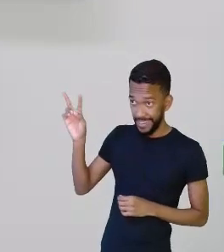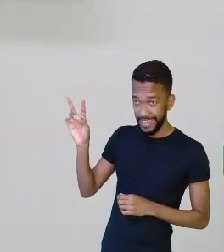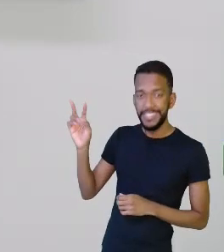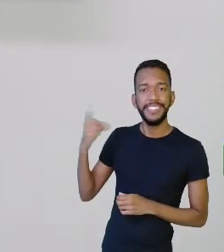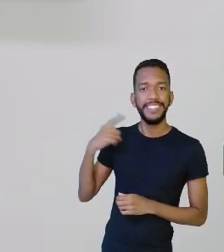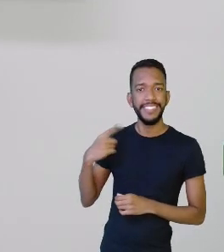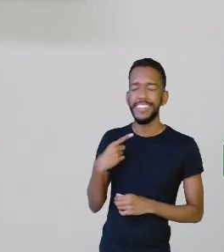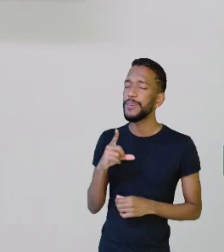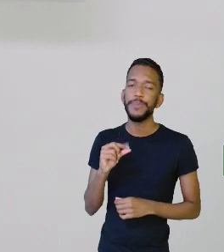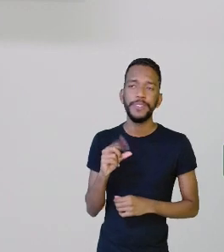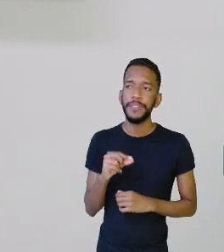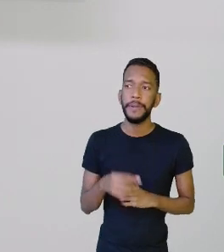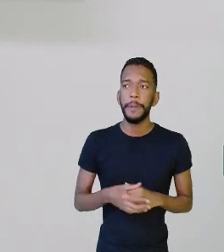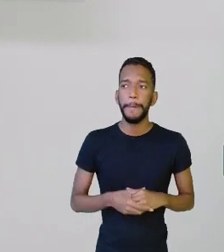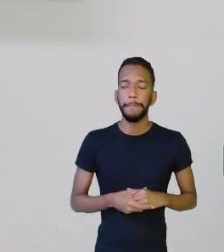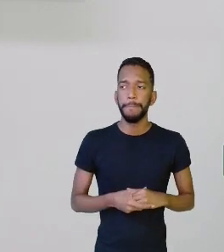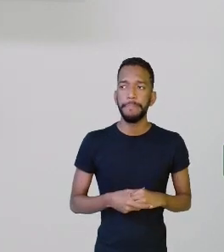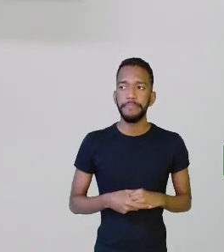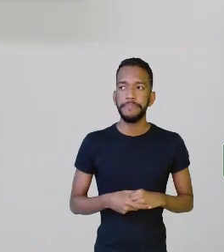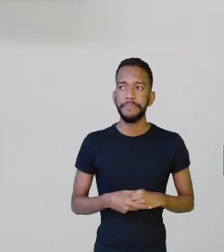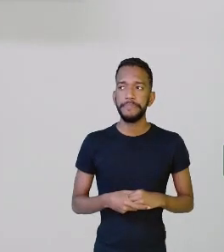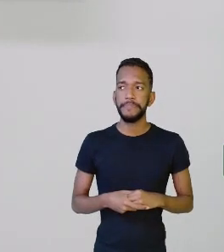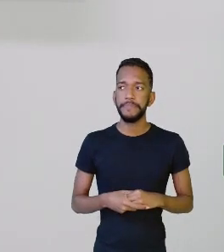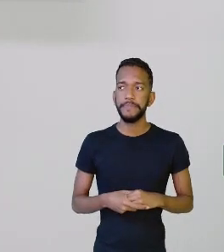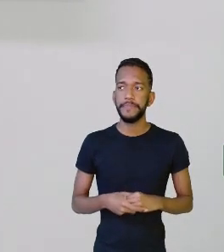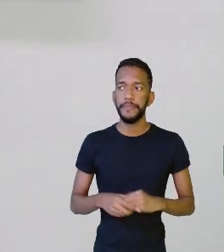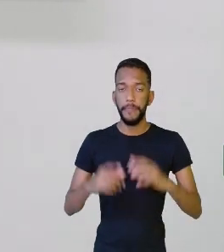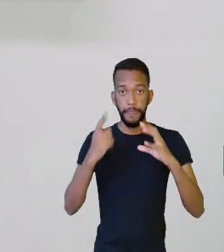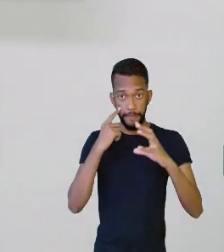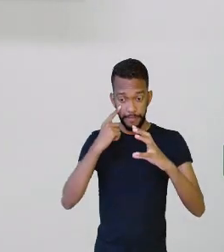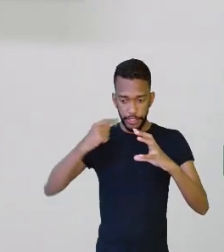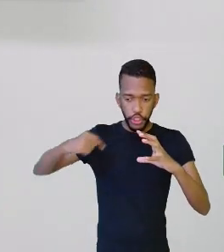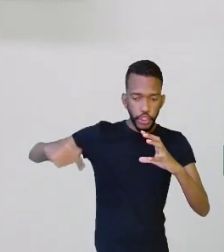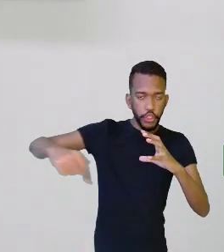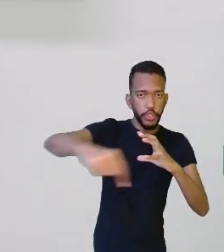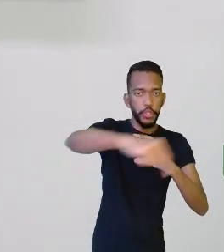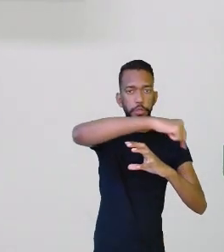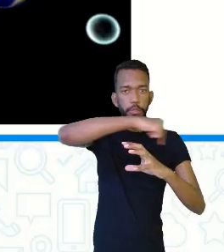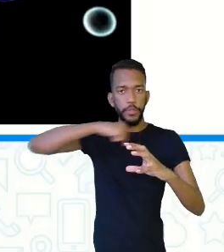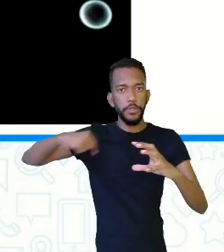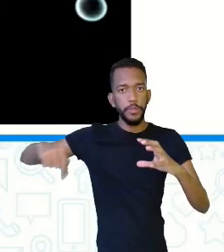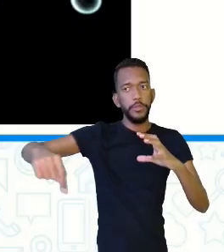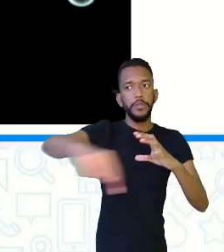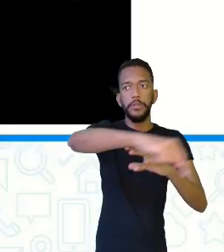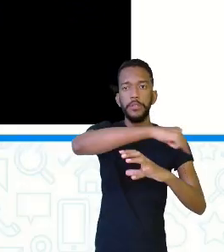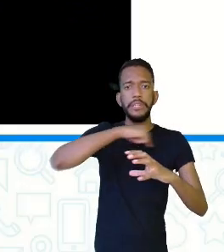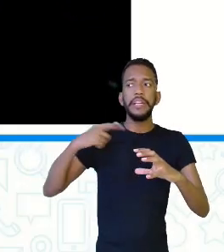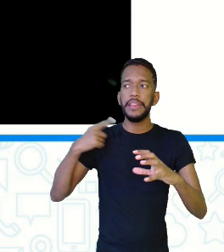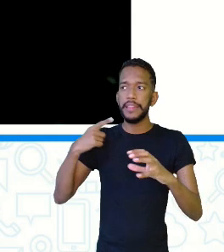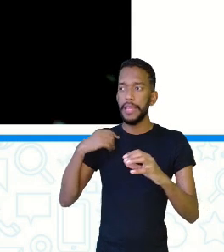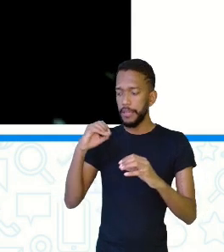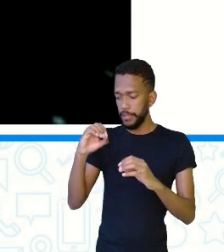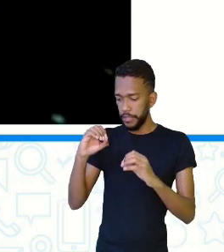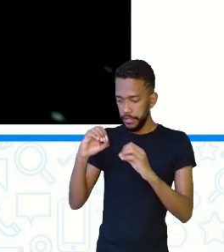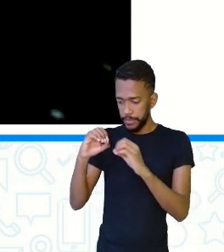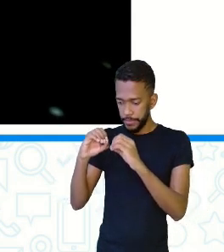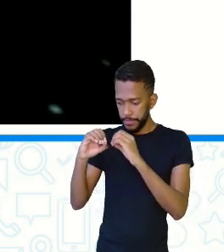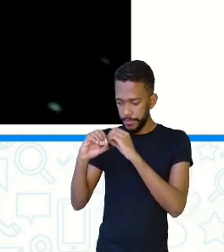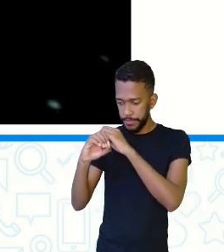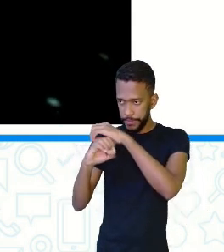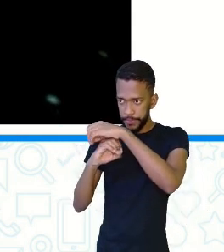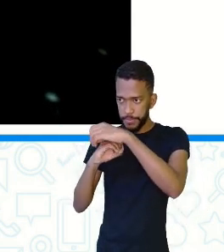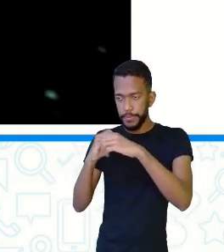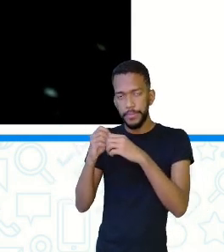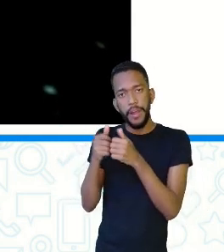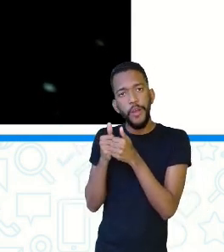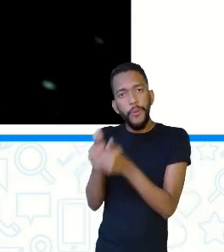além dela estar girando, tem outro corpo celeste que está acompanhando elas.